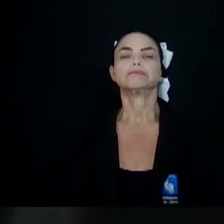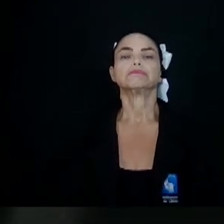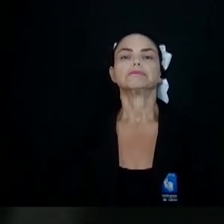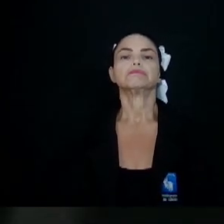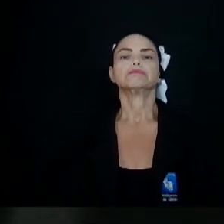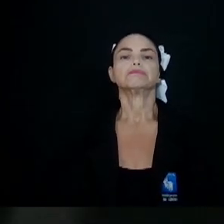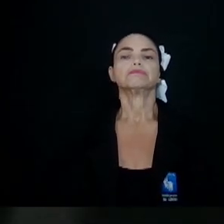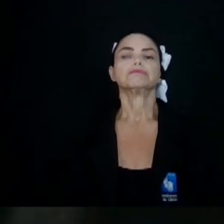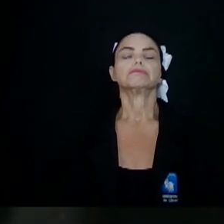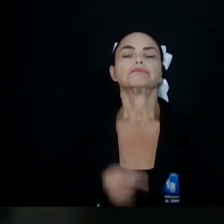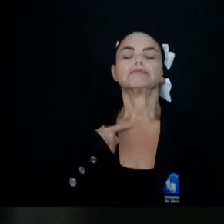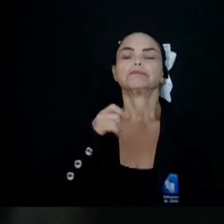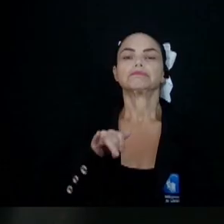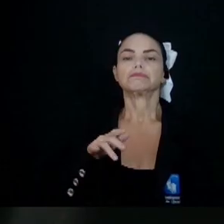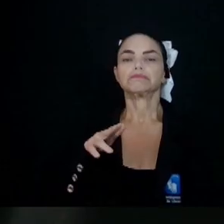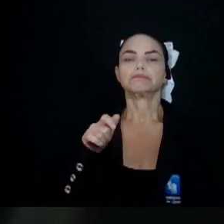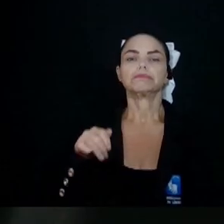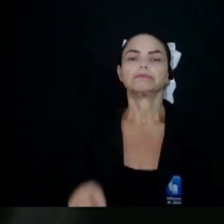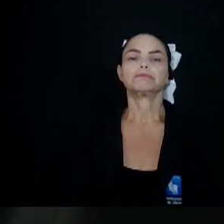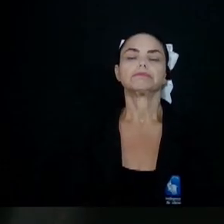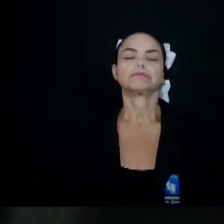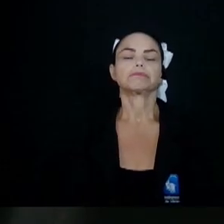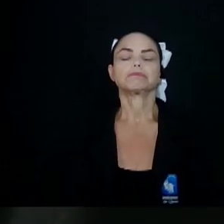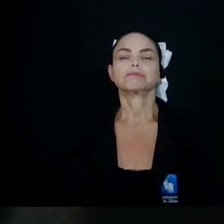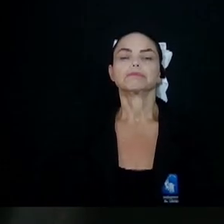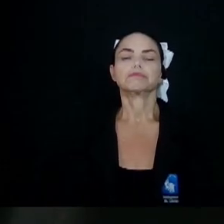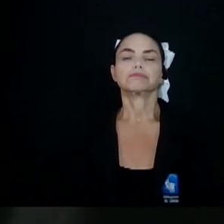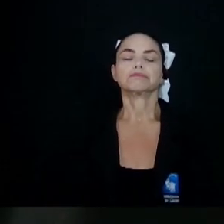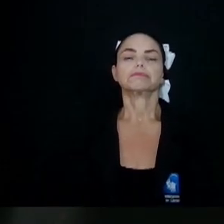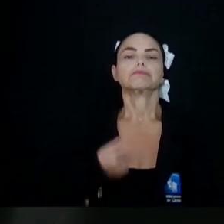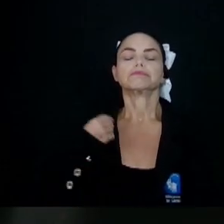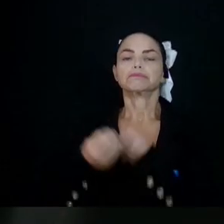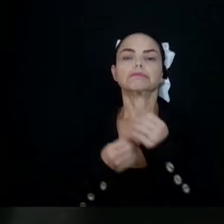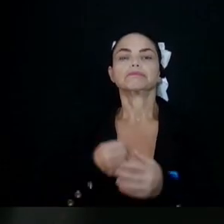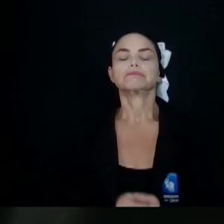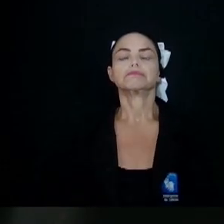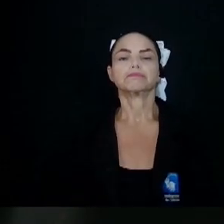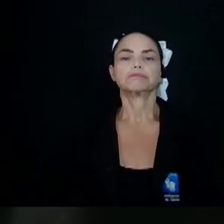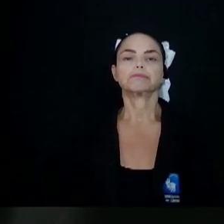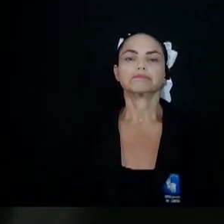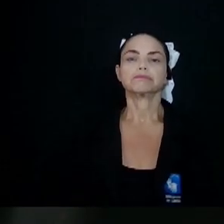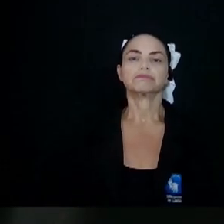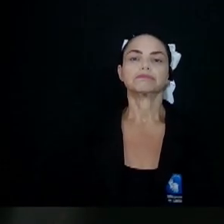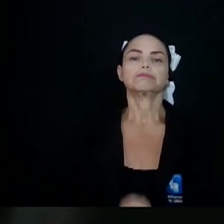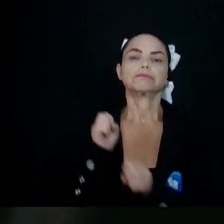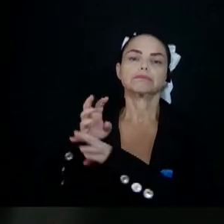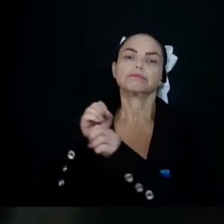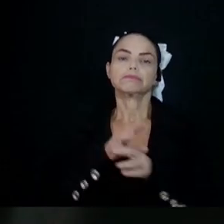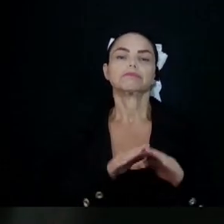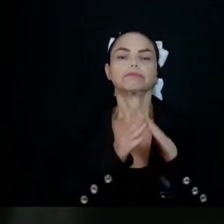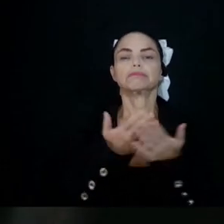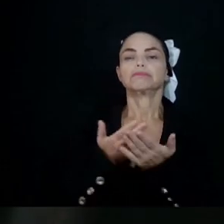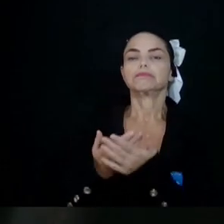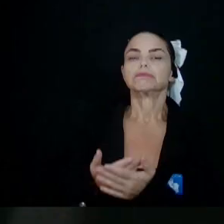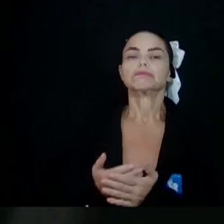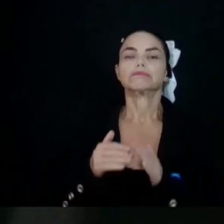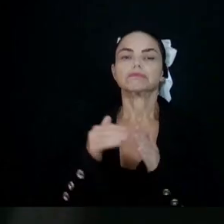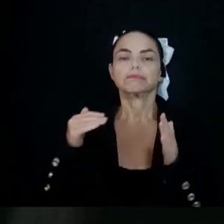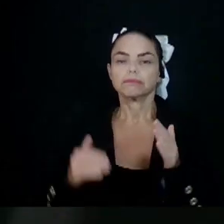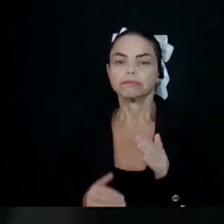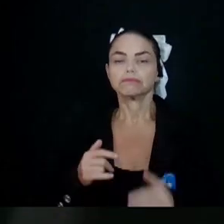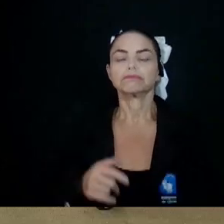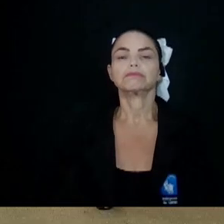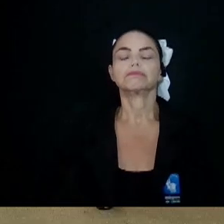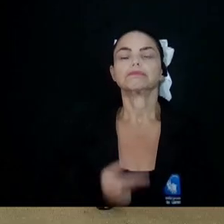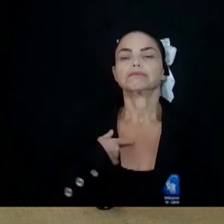Juliana Ferreira, do Ponte Preta. Como fica o acesso a conteúdos educativos para menores com essas novas restrições?